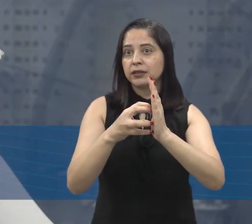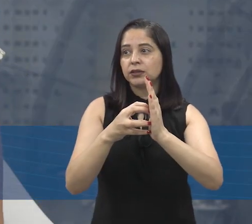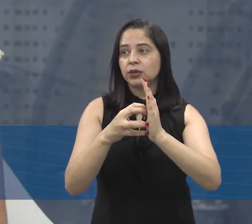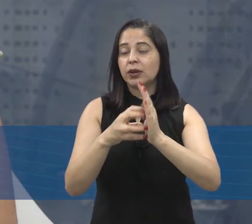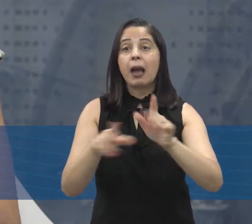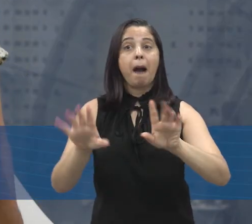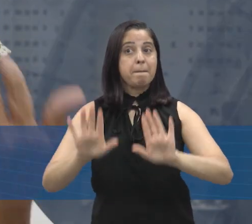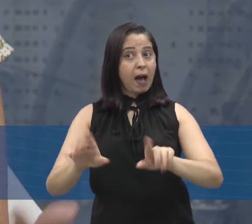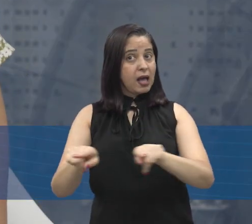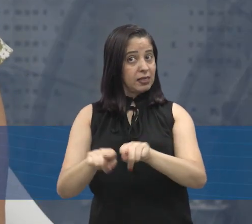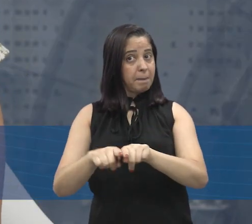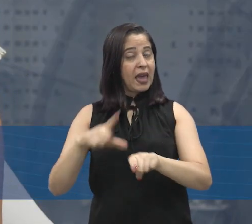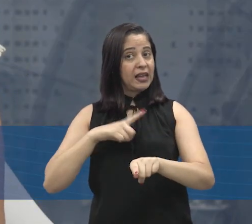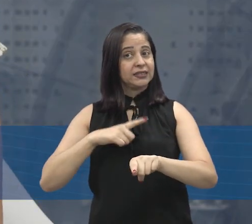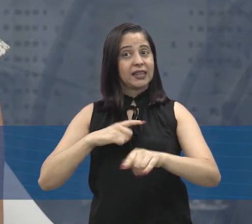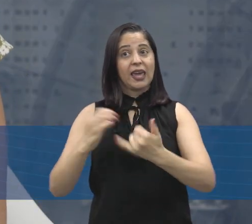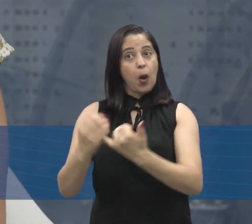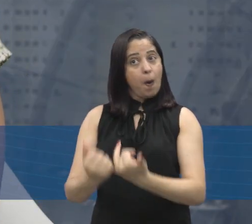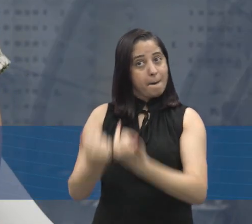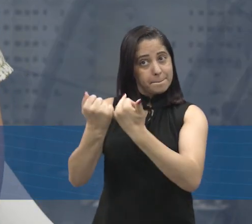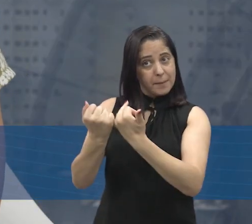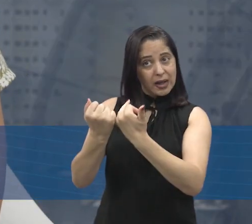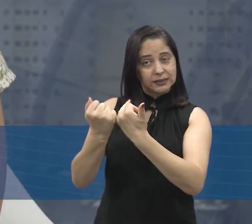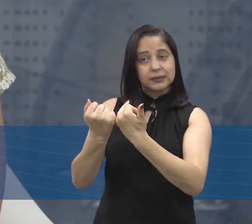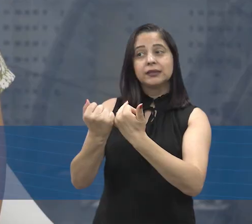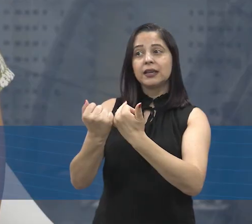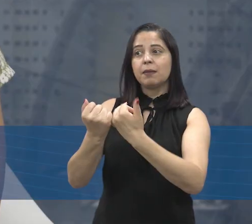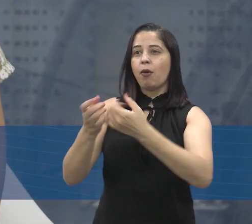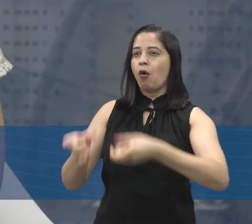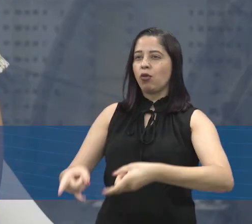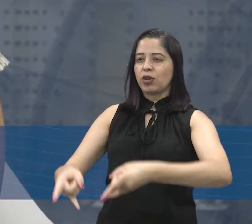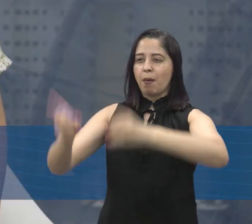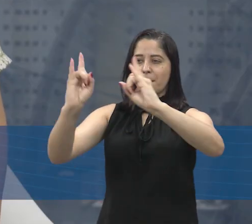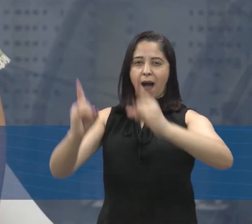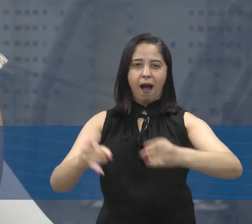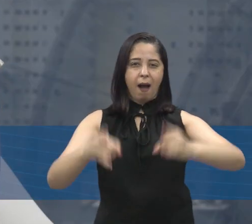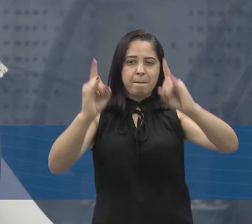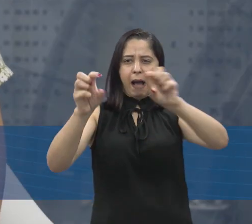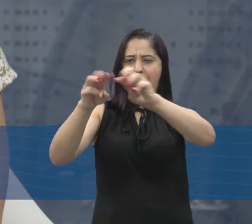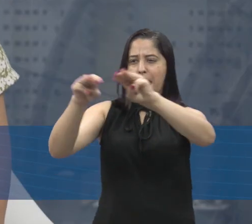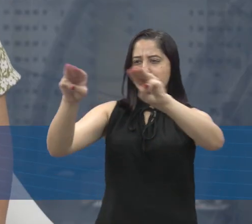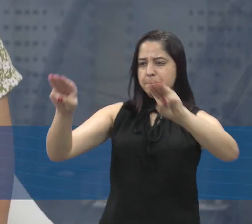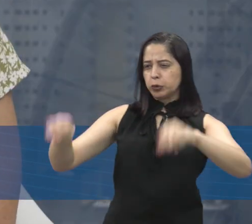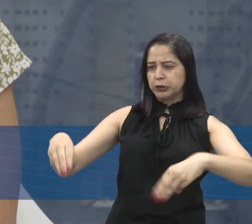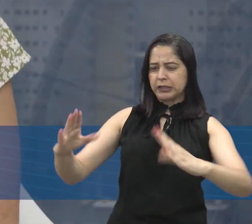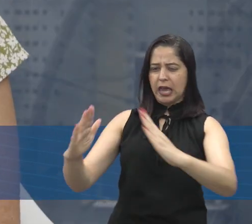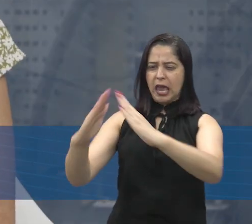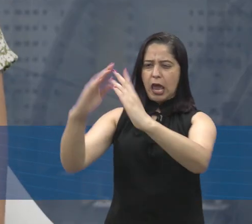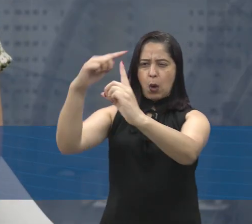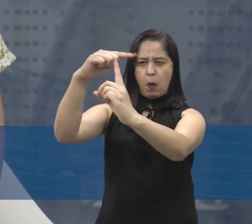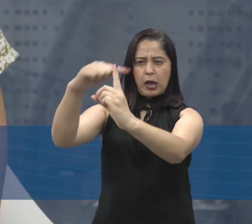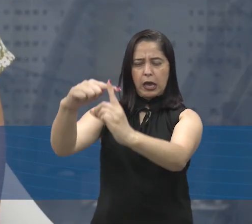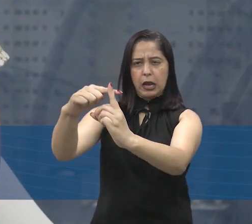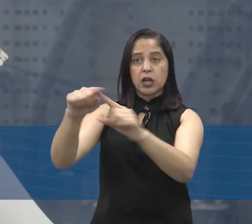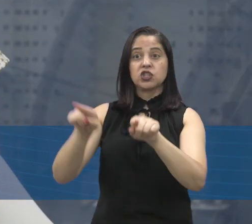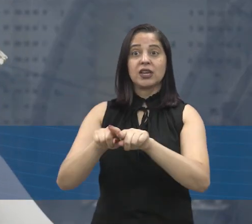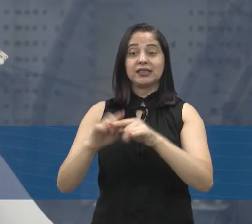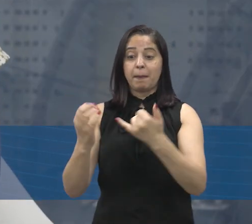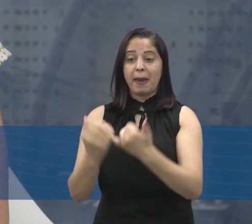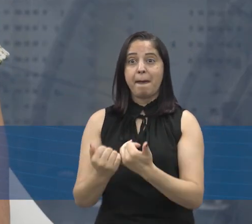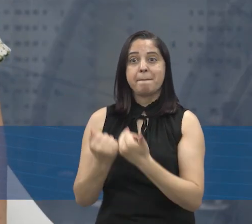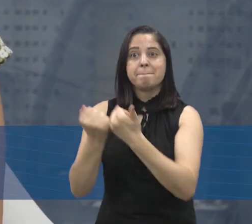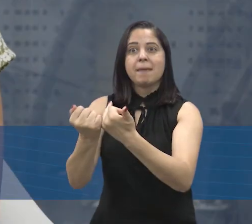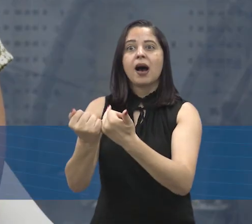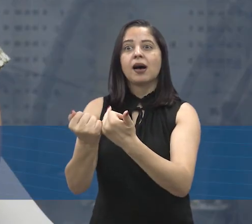arquitetônico, né? Lindas igrejas, museus, e também o patrimônio imaterial, que são as expressões de um local,